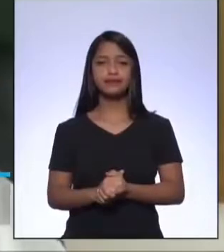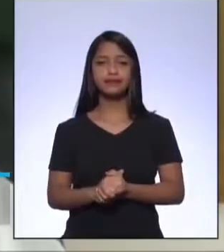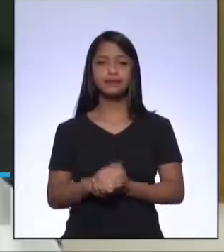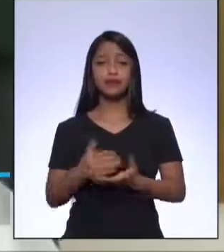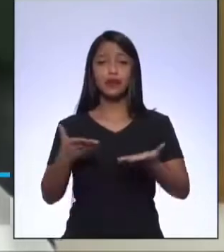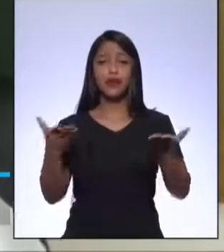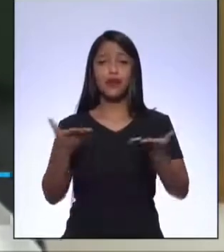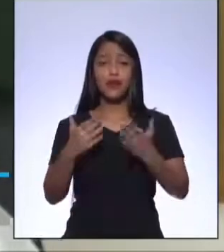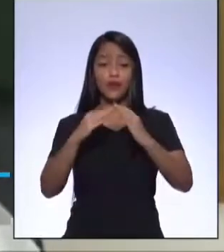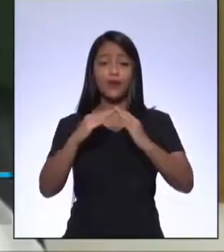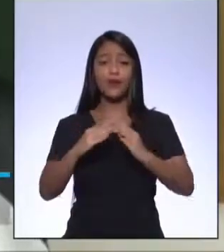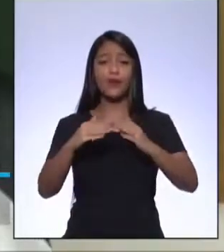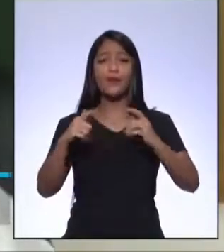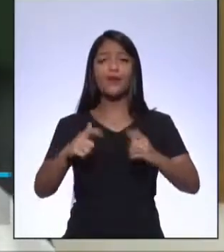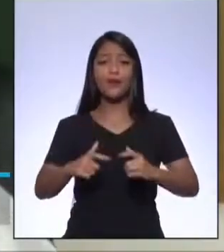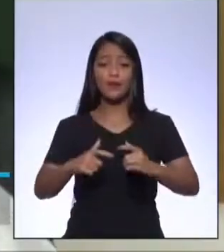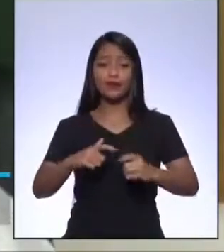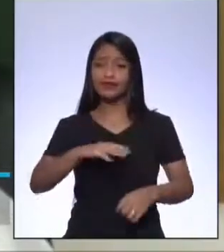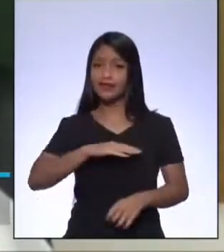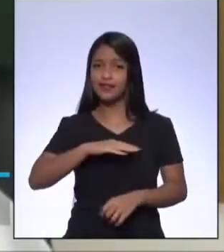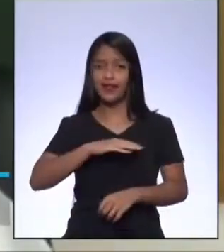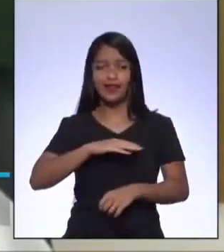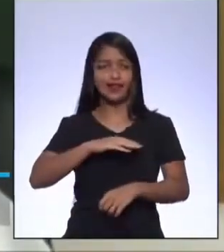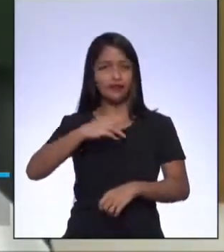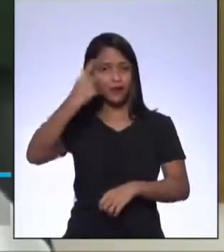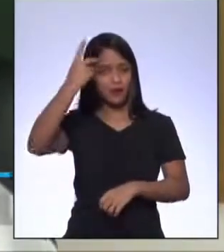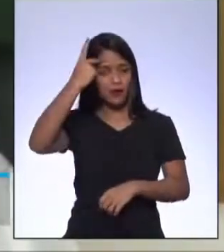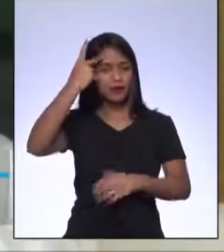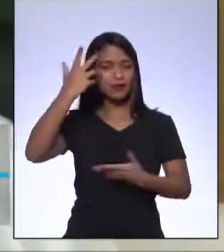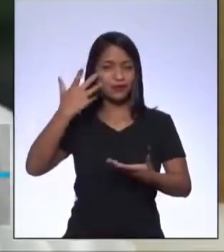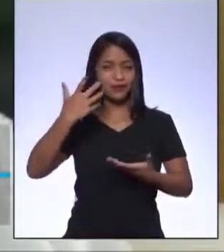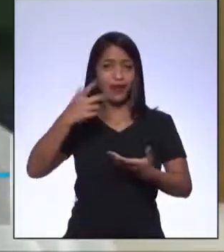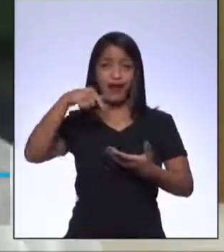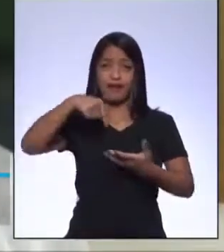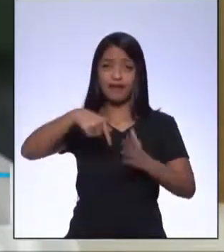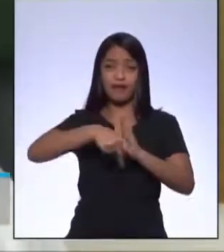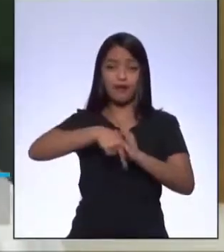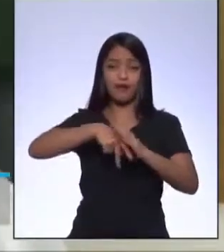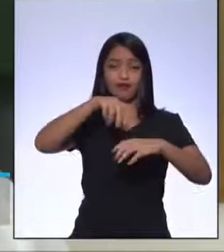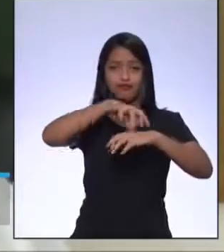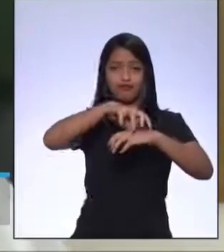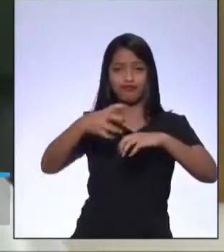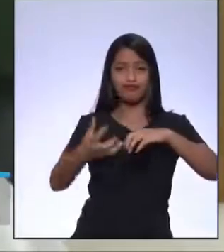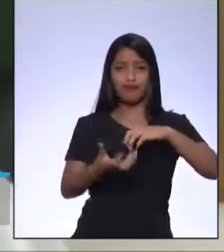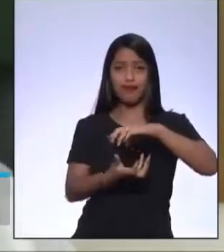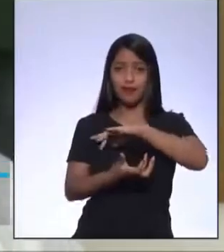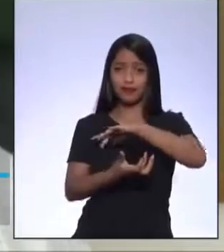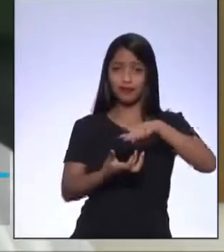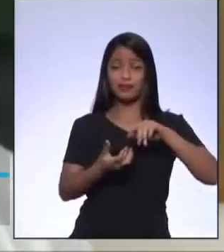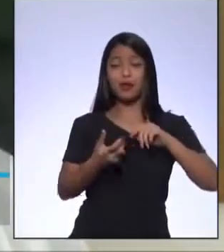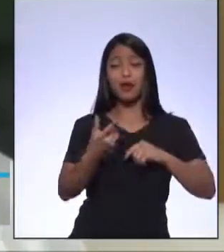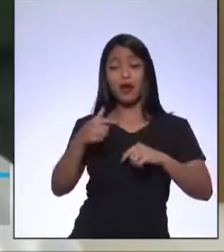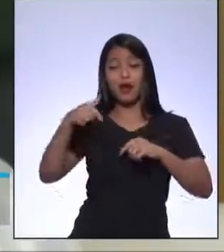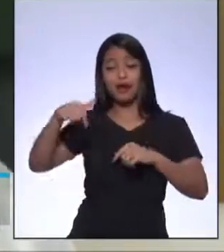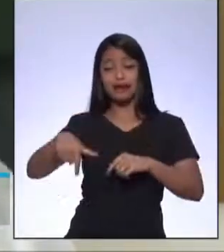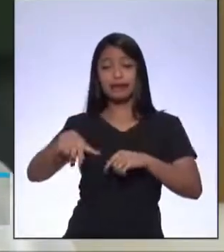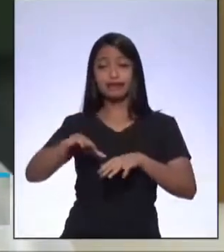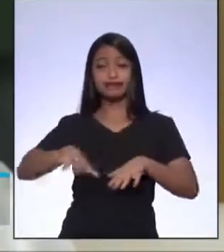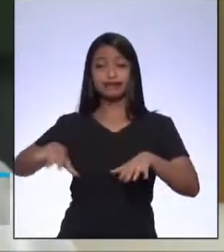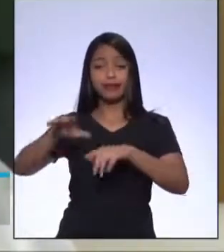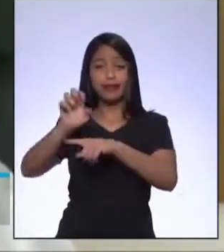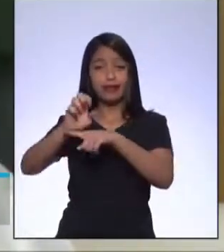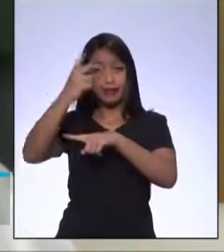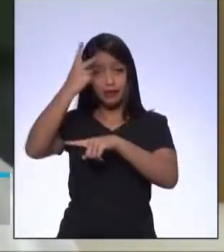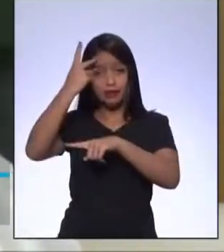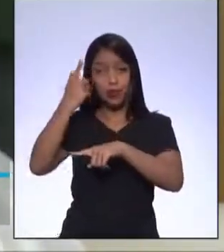na cidade de São Paulo, então aqui a gente está num ecossistema. Tem regiões daqui do estado de São Paulo que é outro ecossistema, mas muitos estarão no